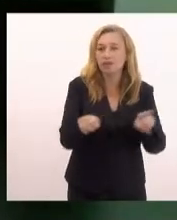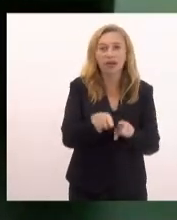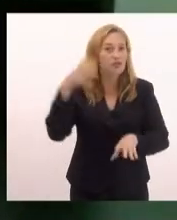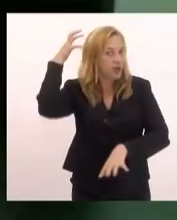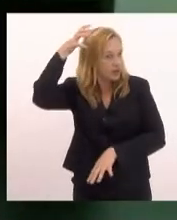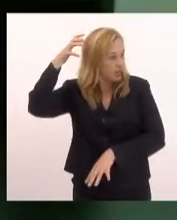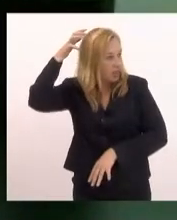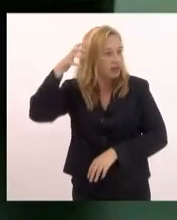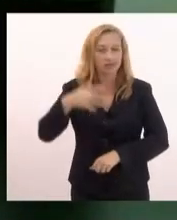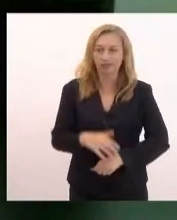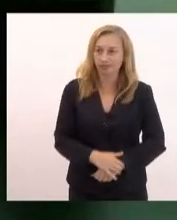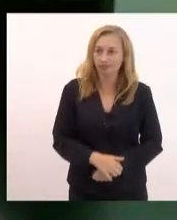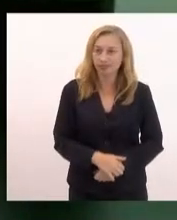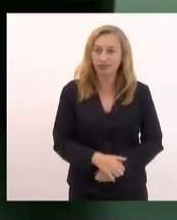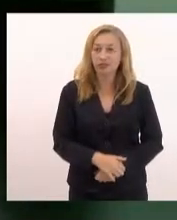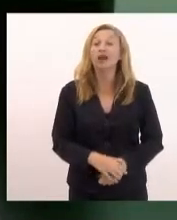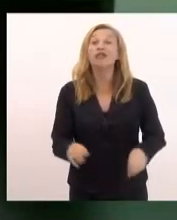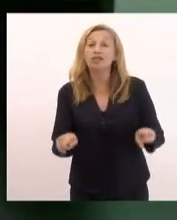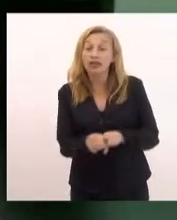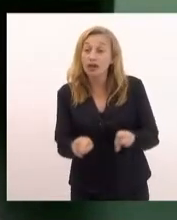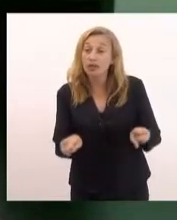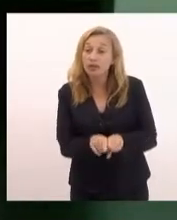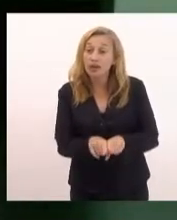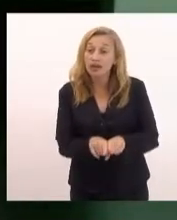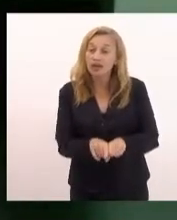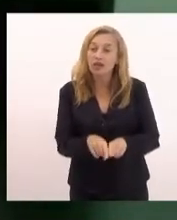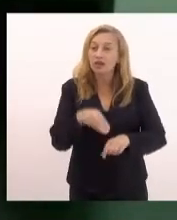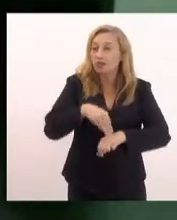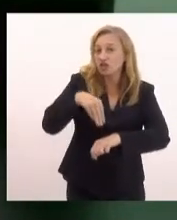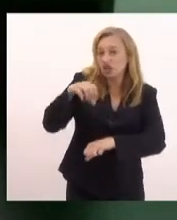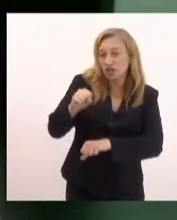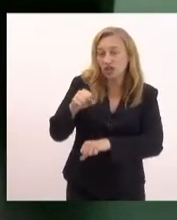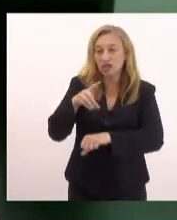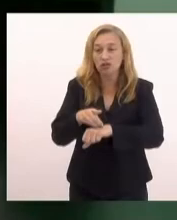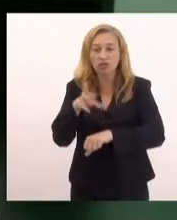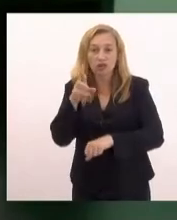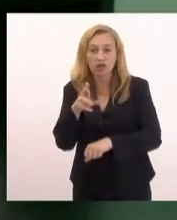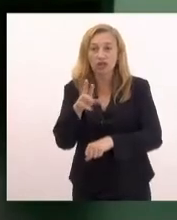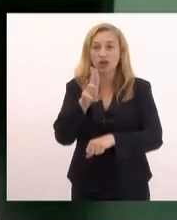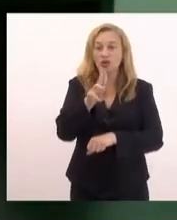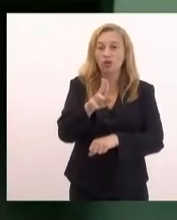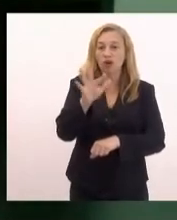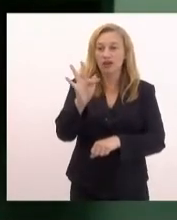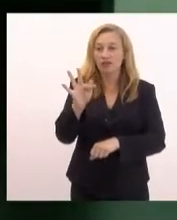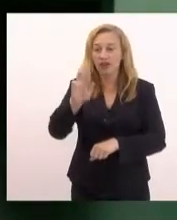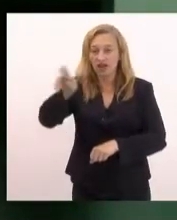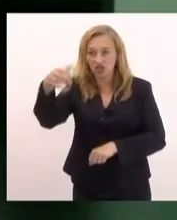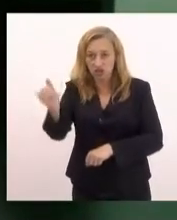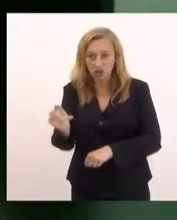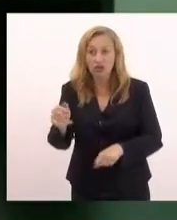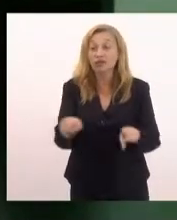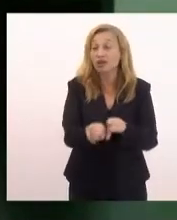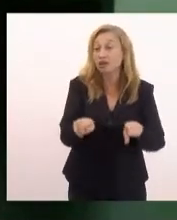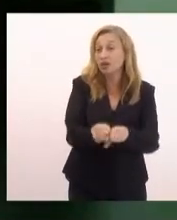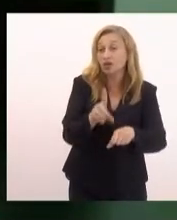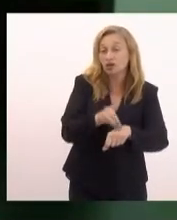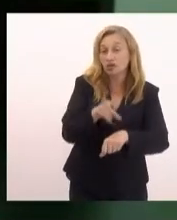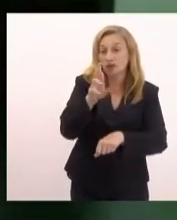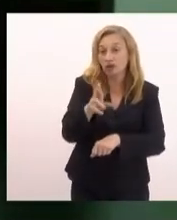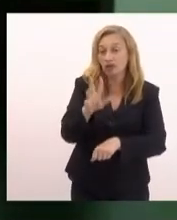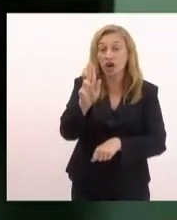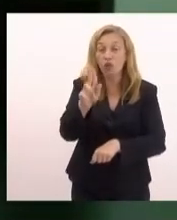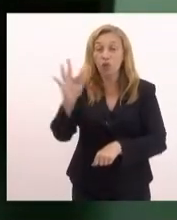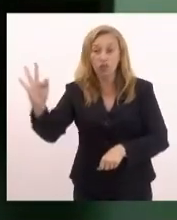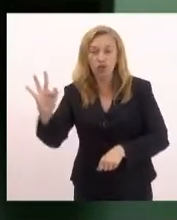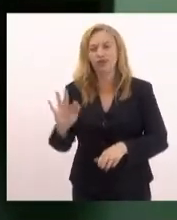ingressou. Que ingressamos também no mestrado, no doutorado na UFRJ, um pós-doutorado na UF.